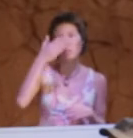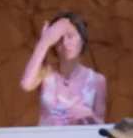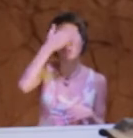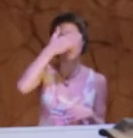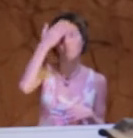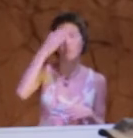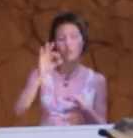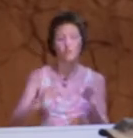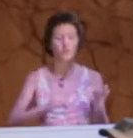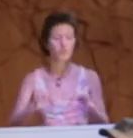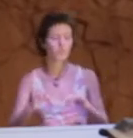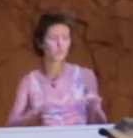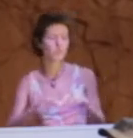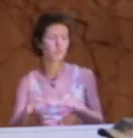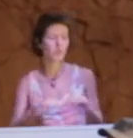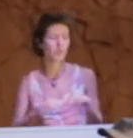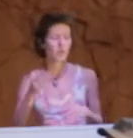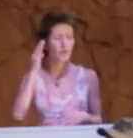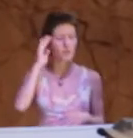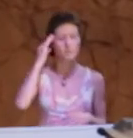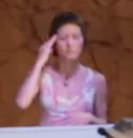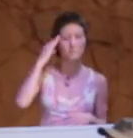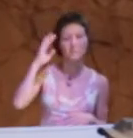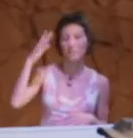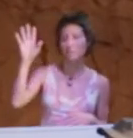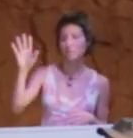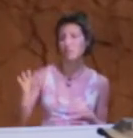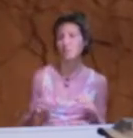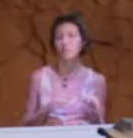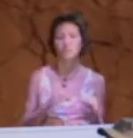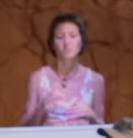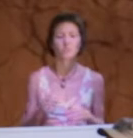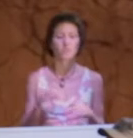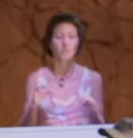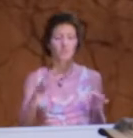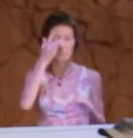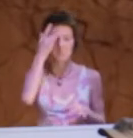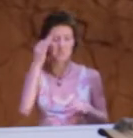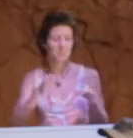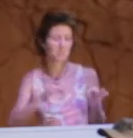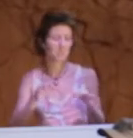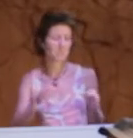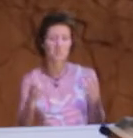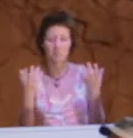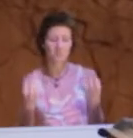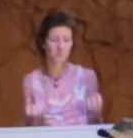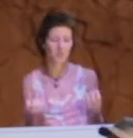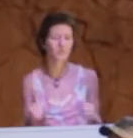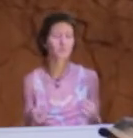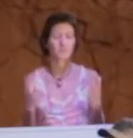gente organiza. E deixa eles pensarem que somos organizados, desorganizados. Vamos usar as estratégias, muitas das vezes,